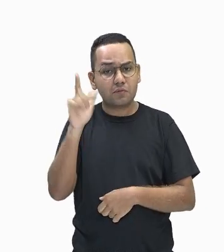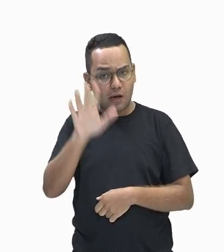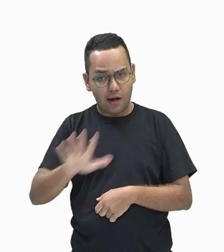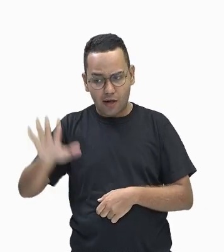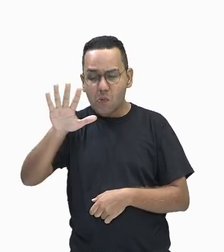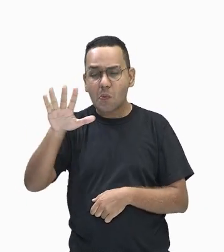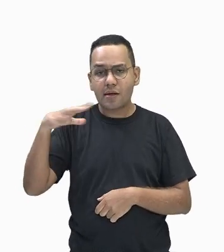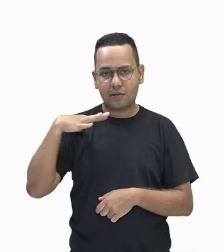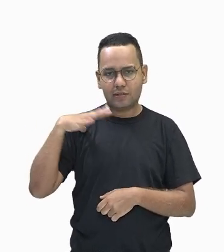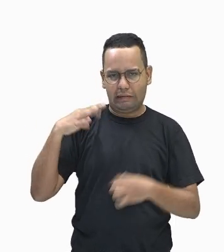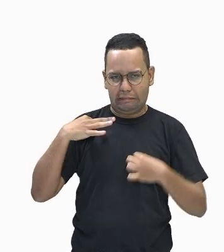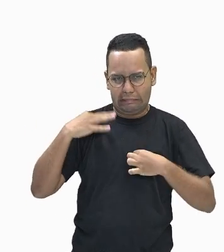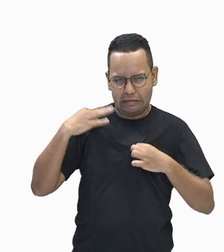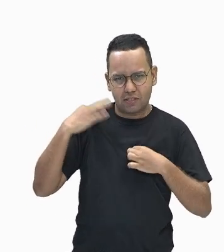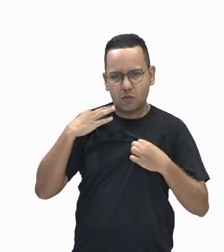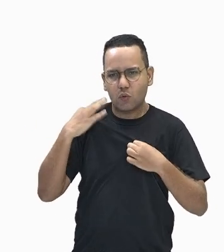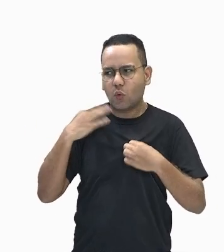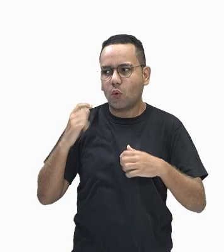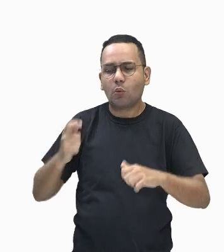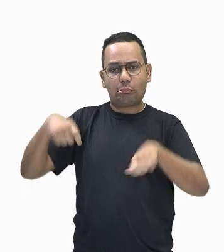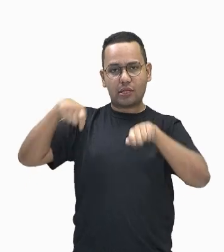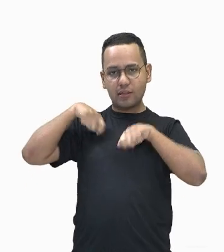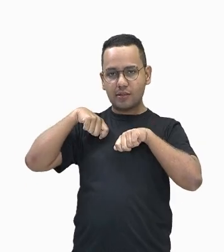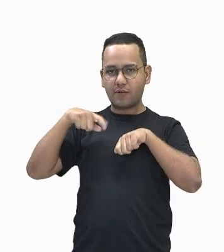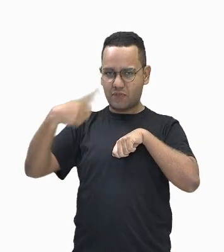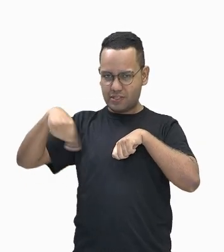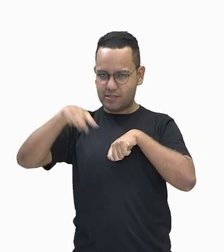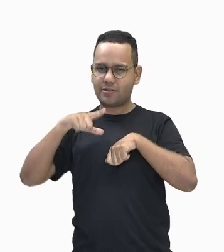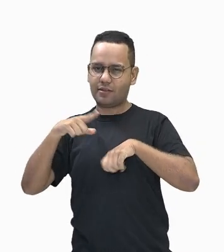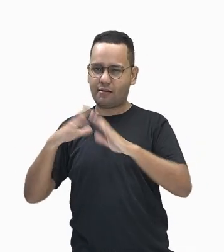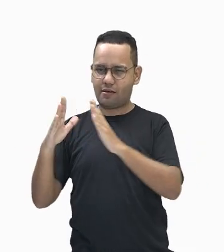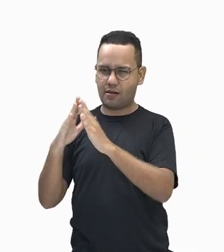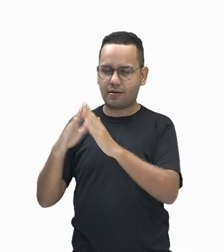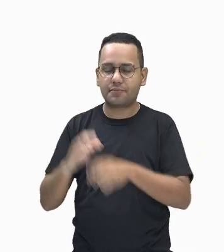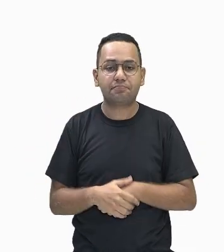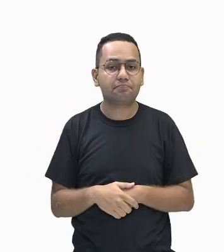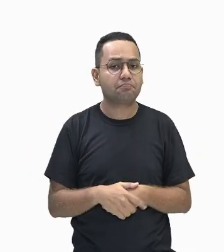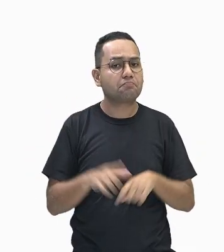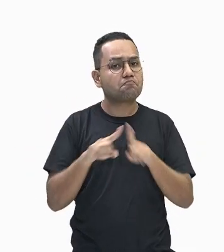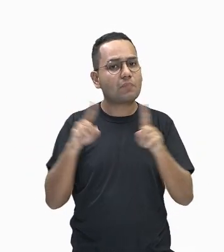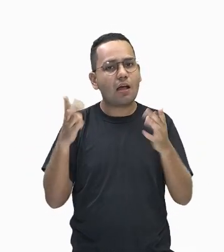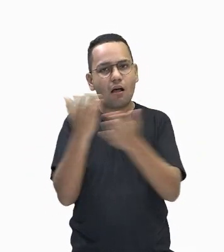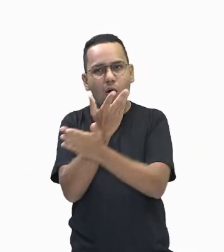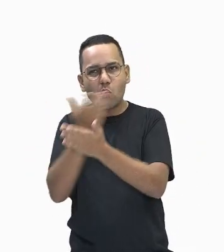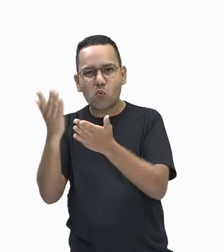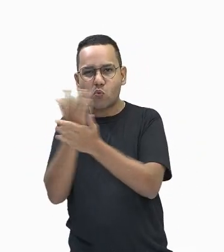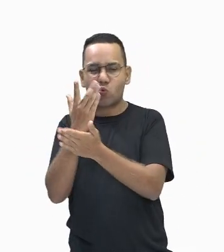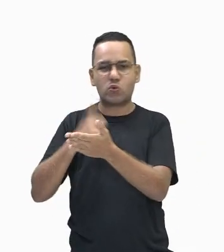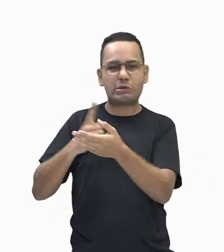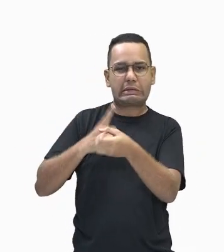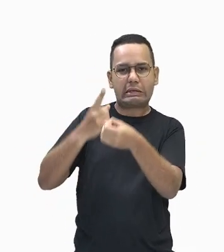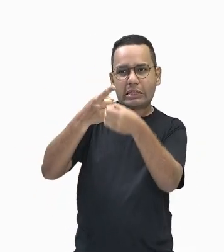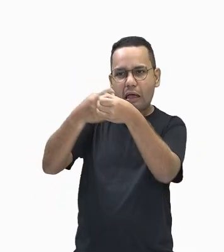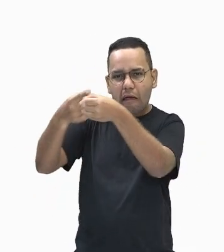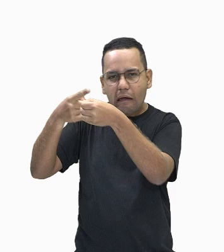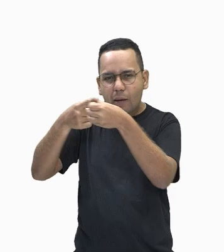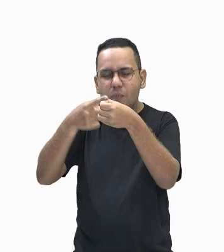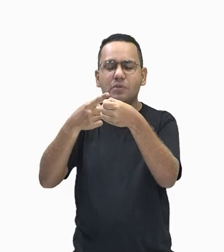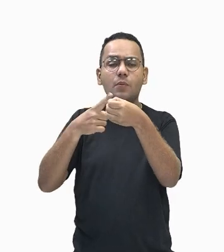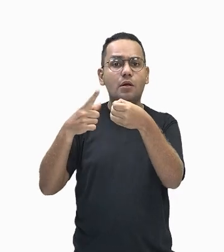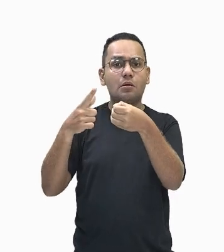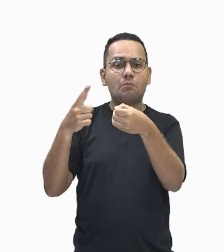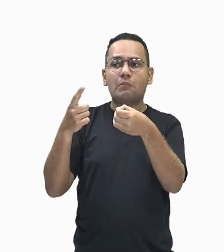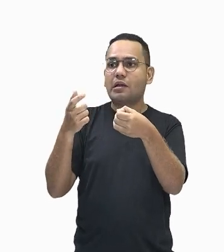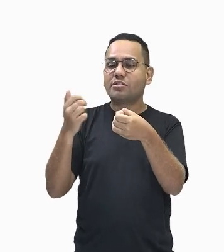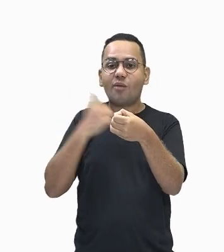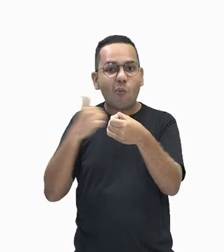de pano mesmo, que vocês conhecem, alguns de vocês têm em casa. Tem lugares, tem municípios que são muito frios e que não dá para dormir ali sem pelo